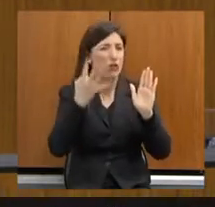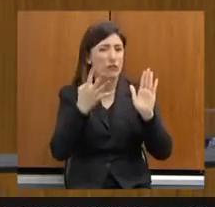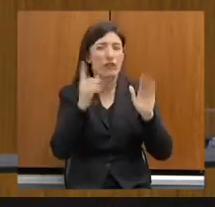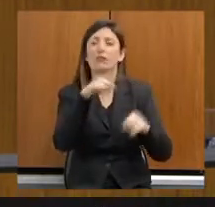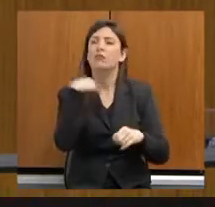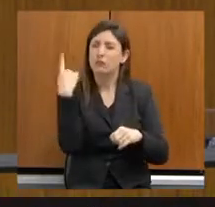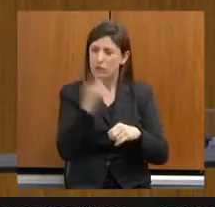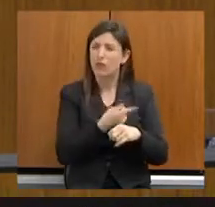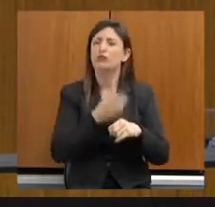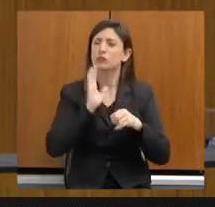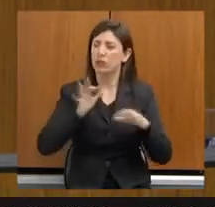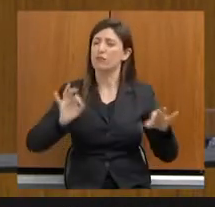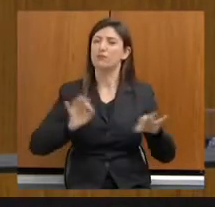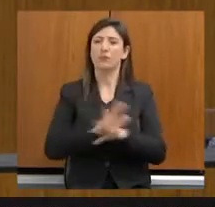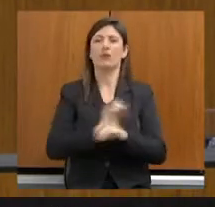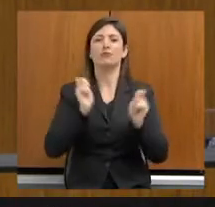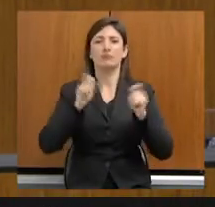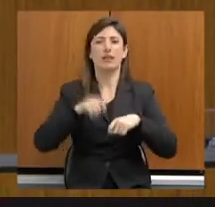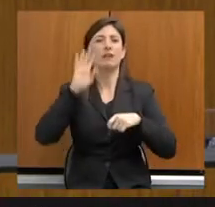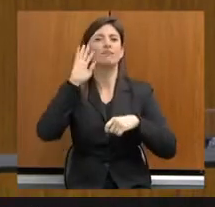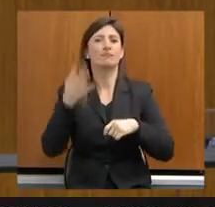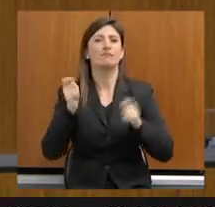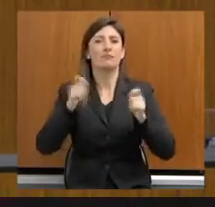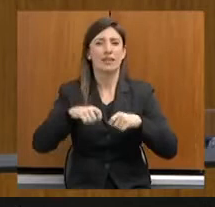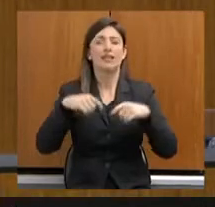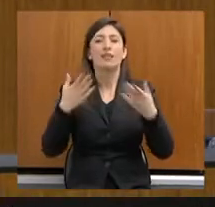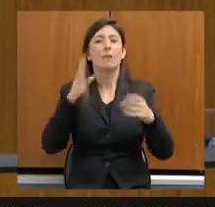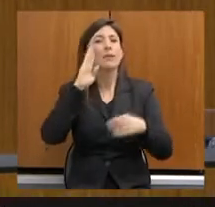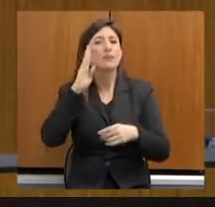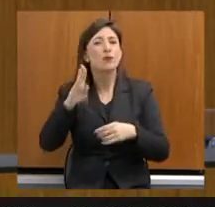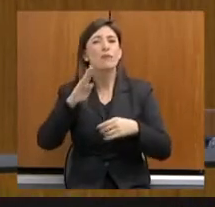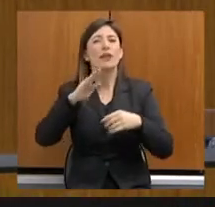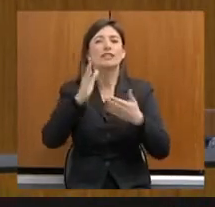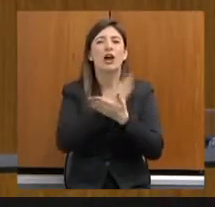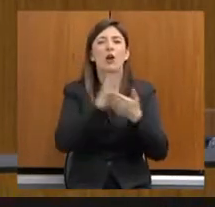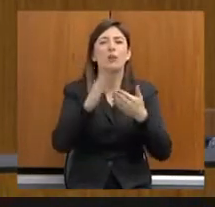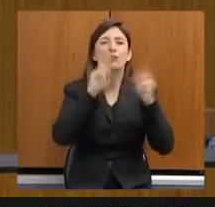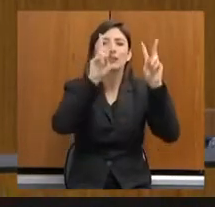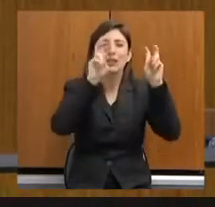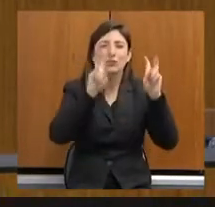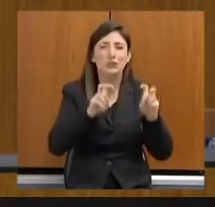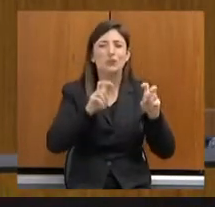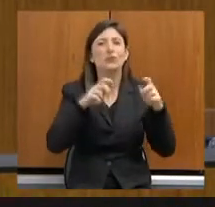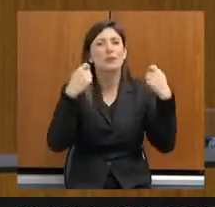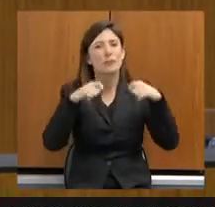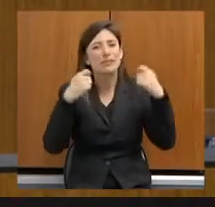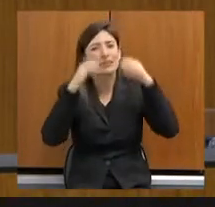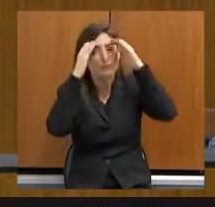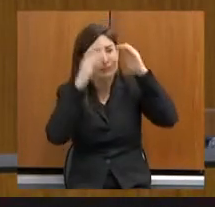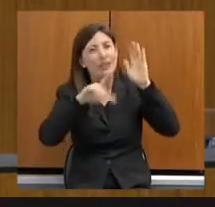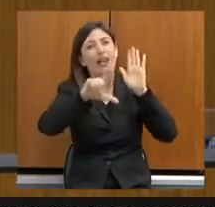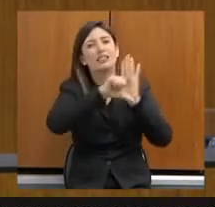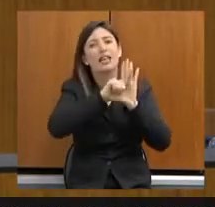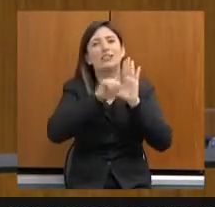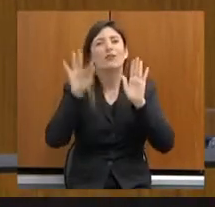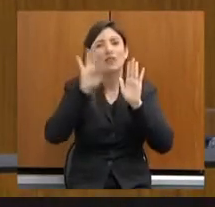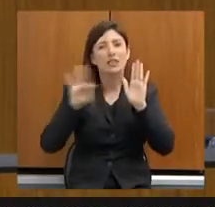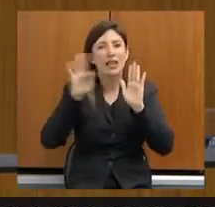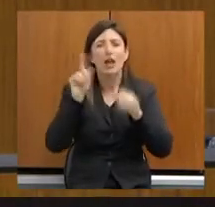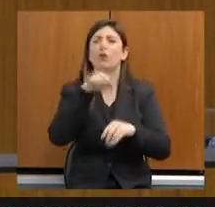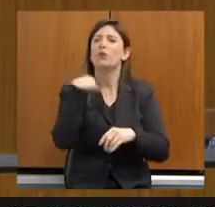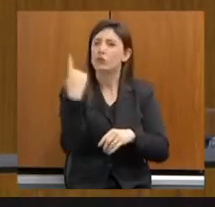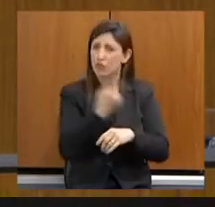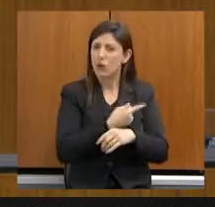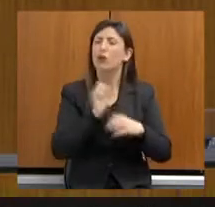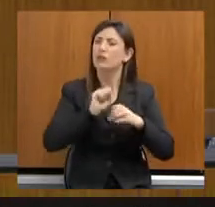depender que sabemos nos entraves principalmente das matérias né que depende Legislação Federal da mesma forma Estamos prontos